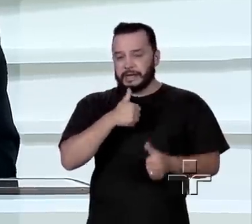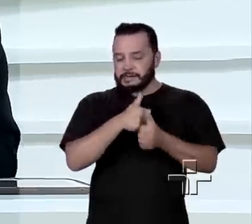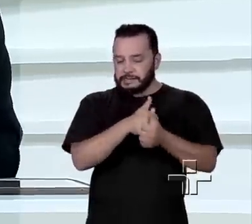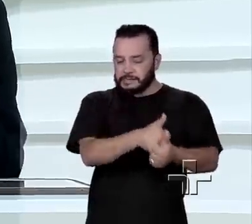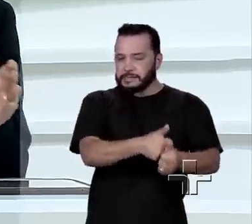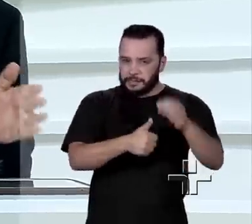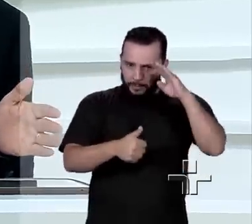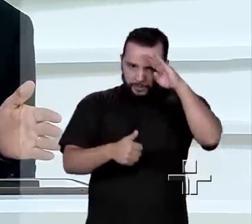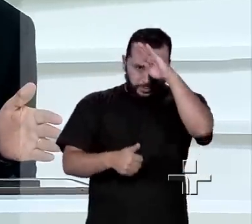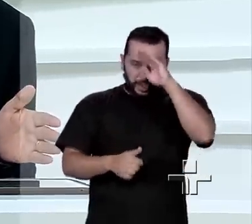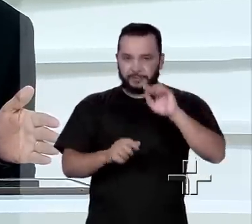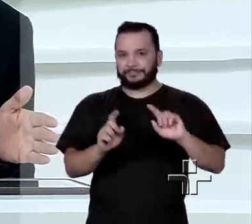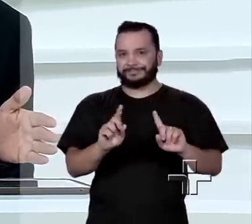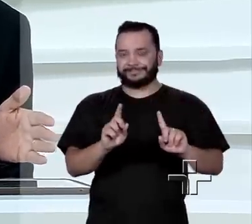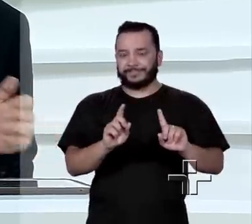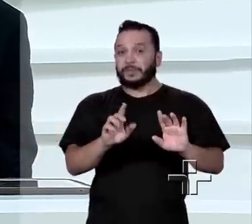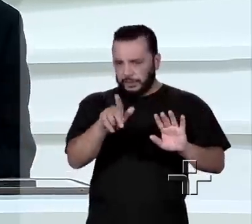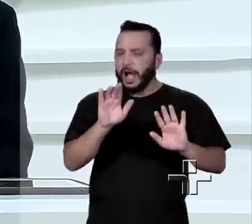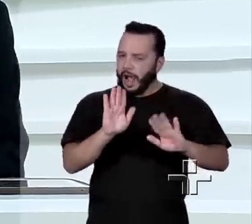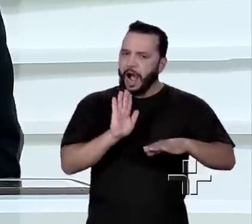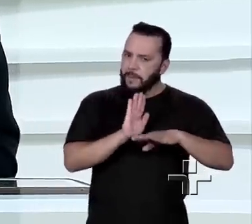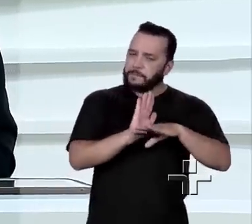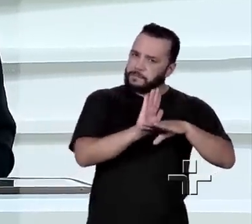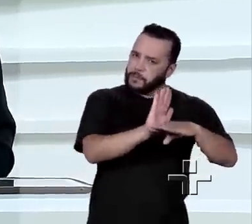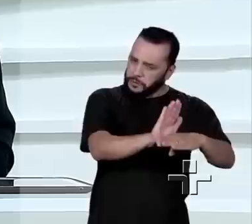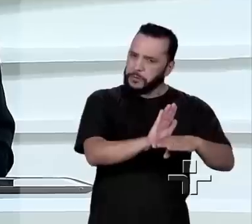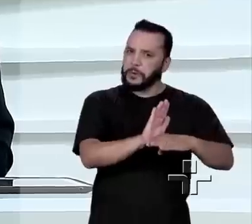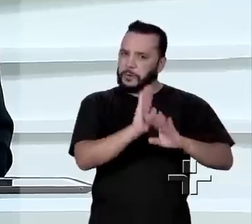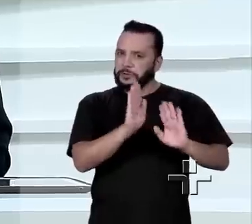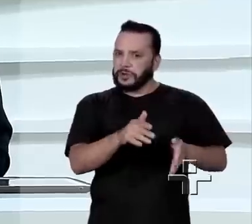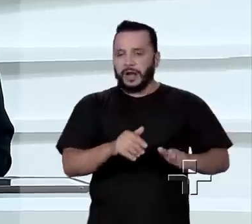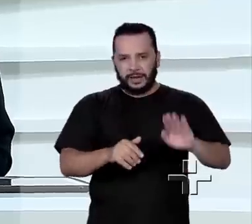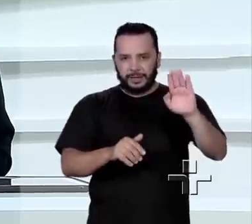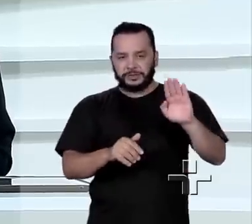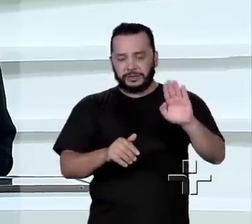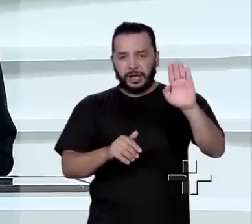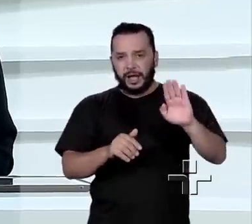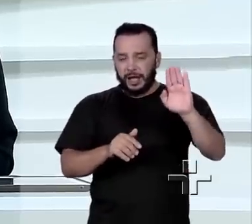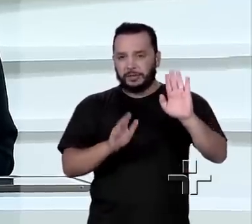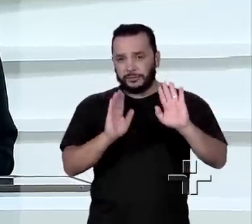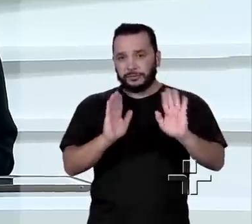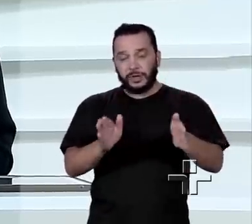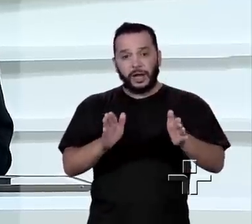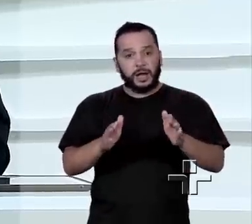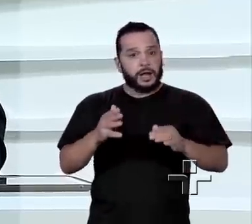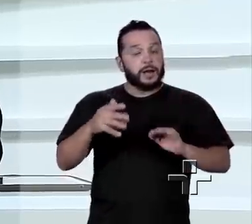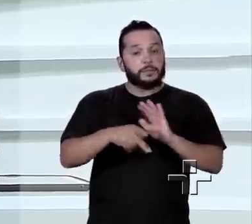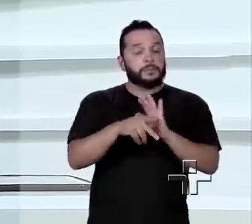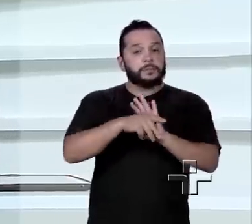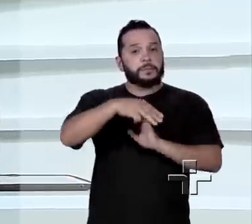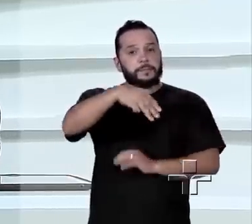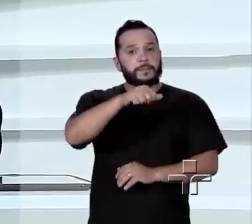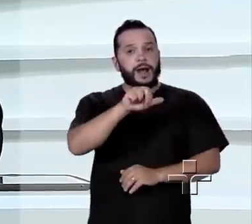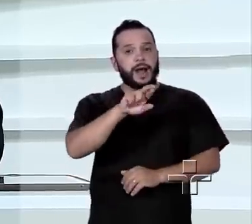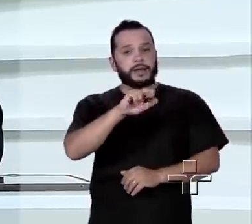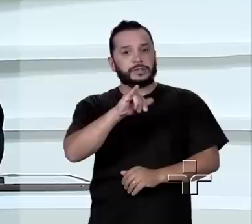eleito. O senhor apoiou o candidato Márcio França,